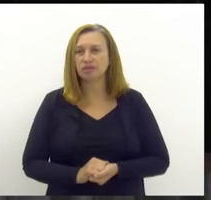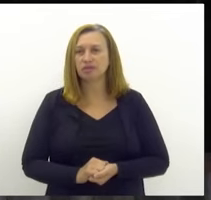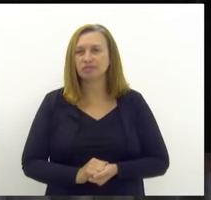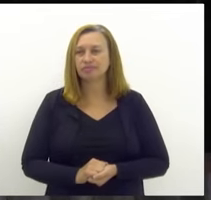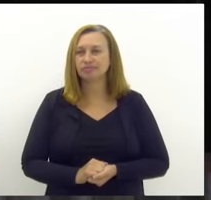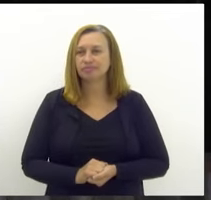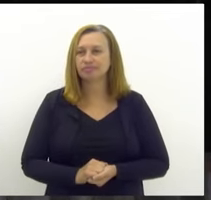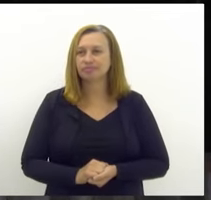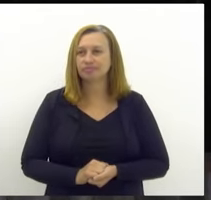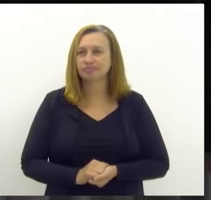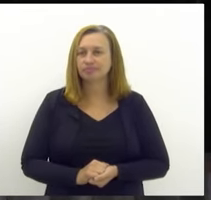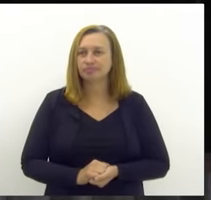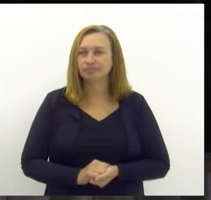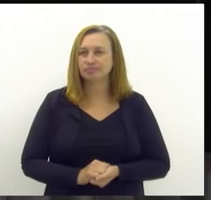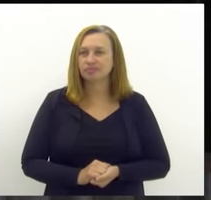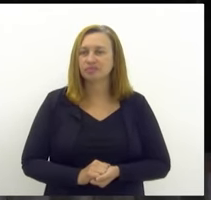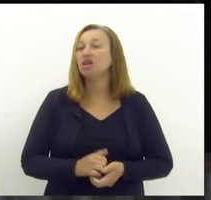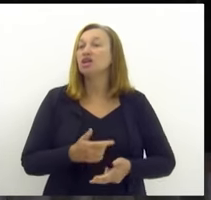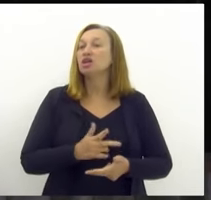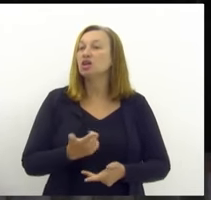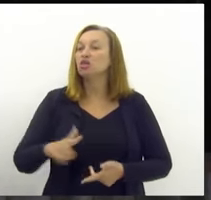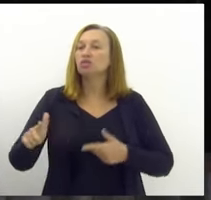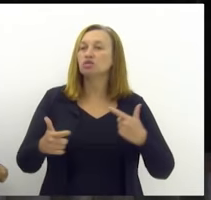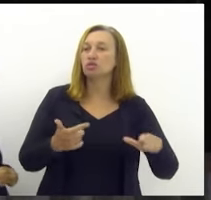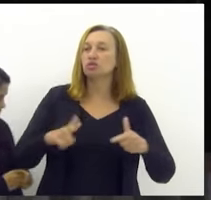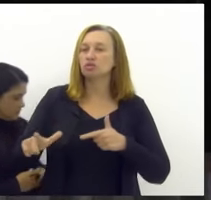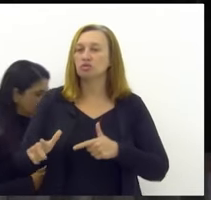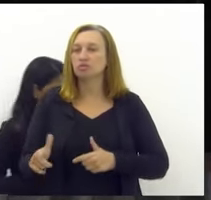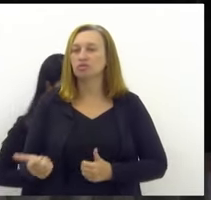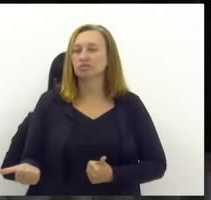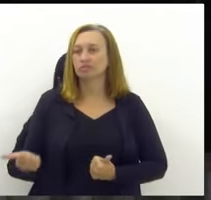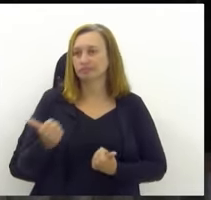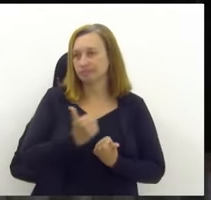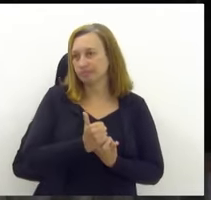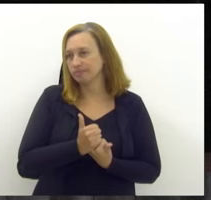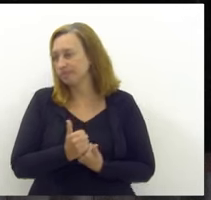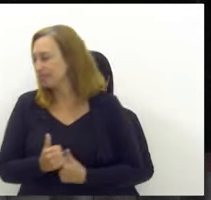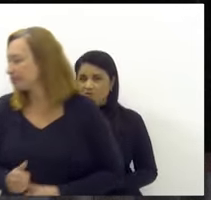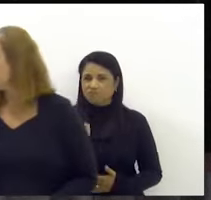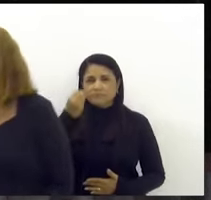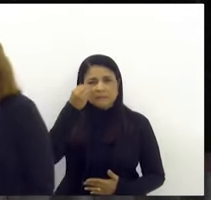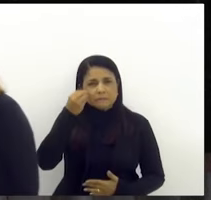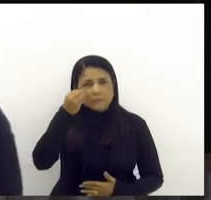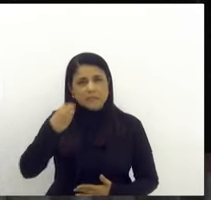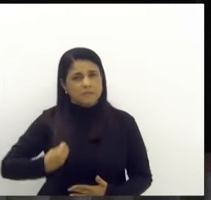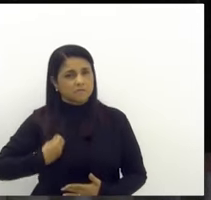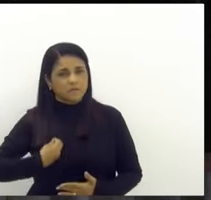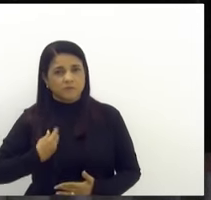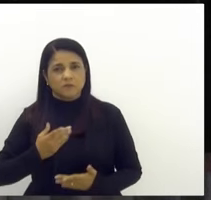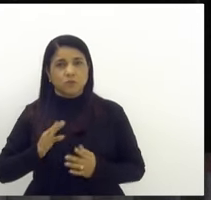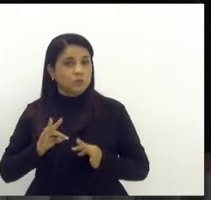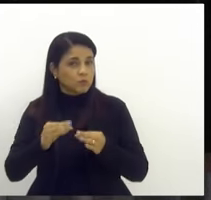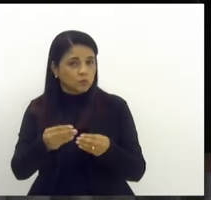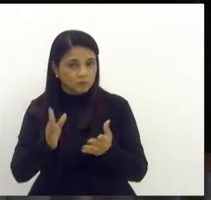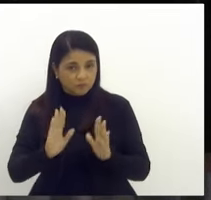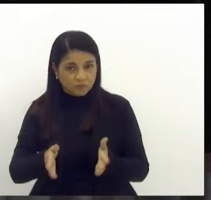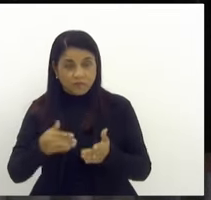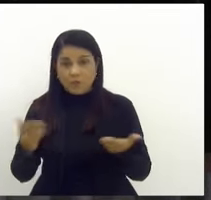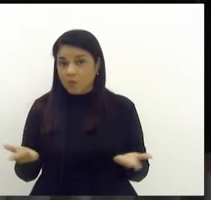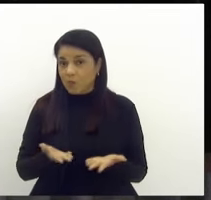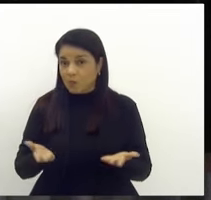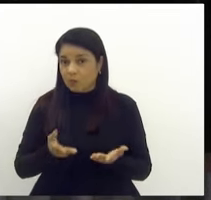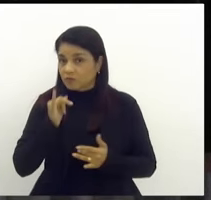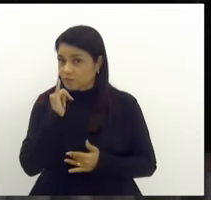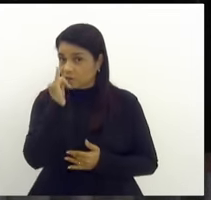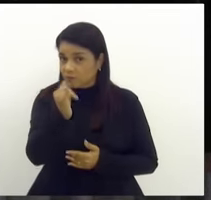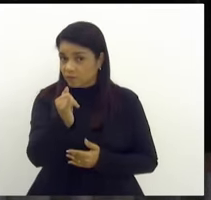fiscais e tanto contrabandos a mais que passaram aqui por essa casa eu Vic Isso tudo só que hoje eu tô aqui para dizer você